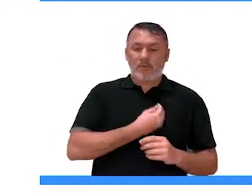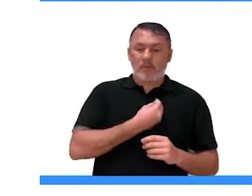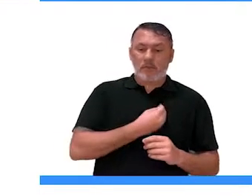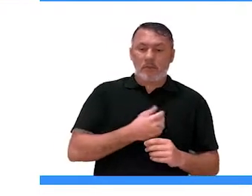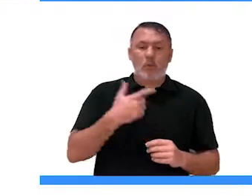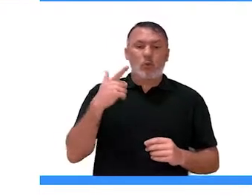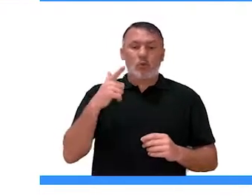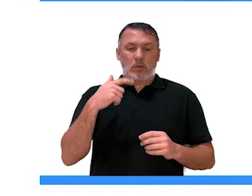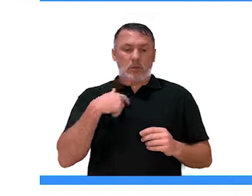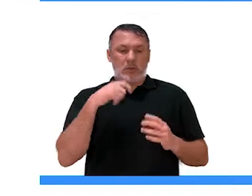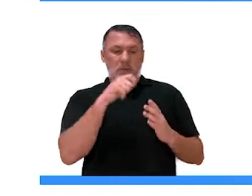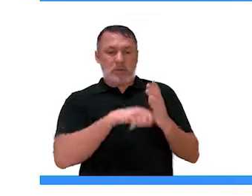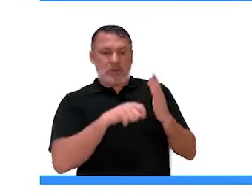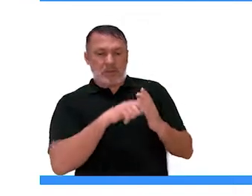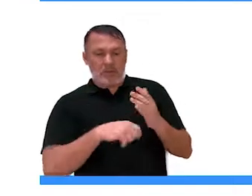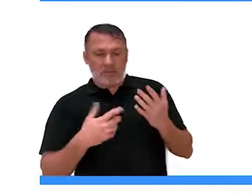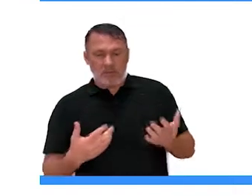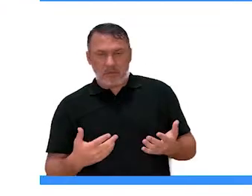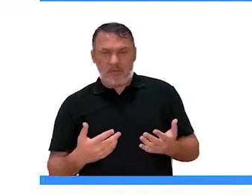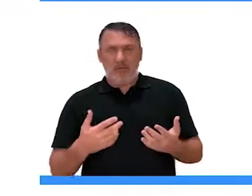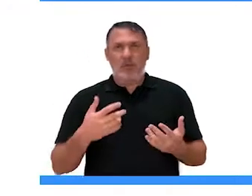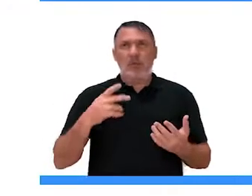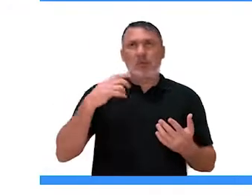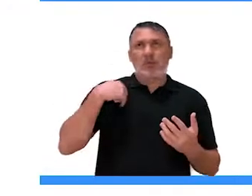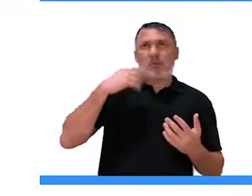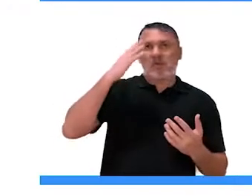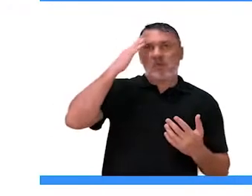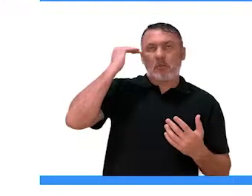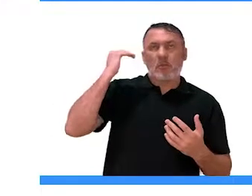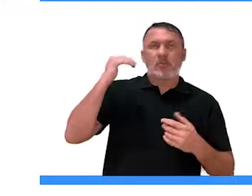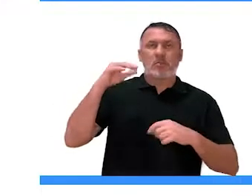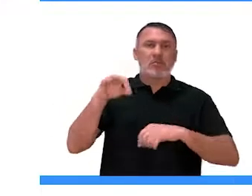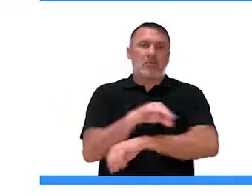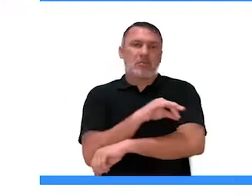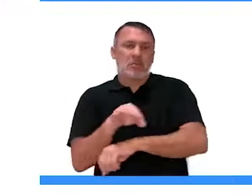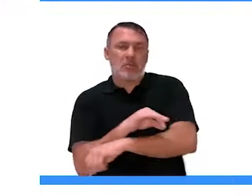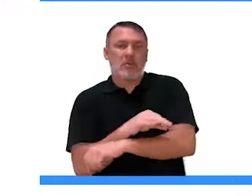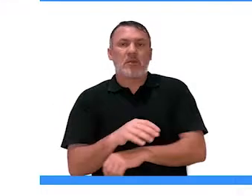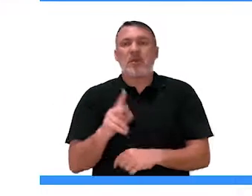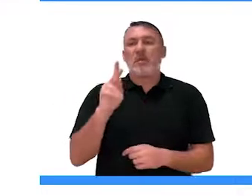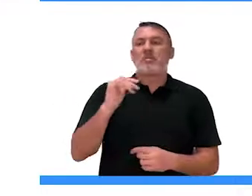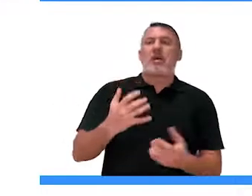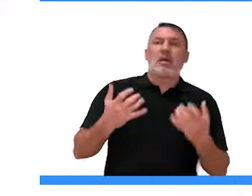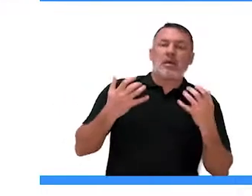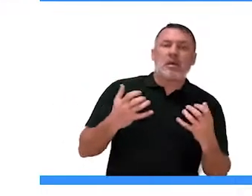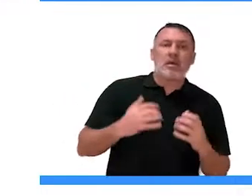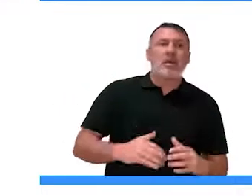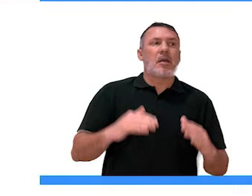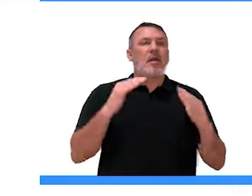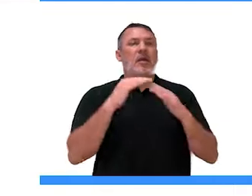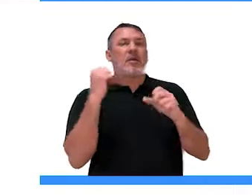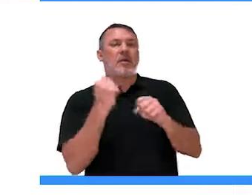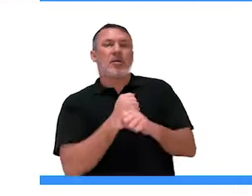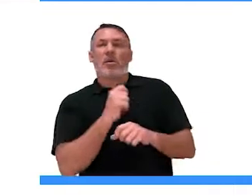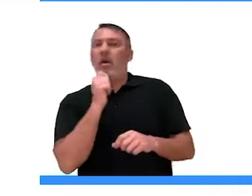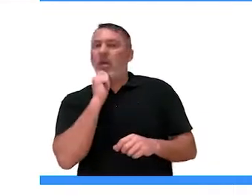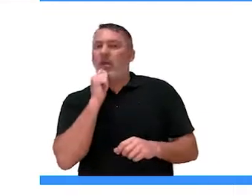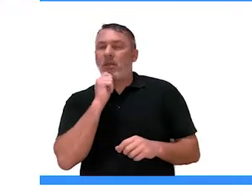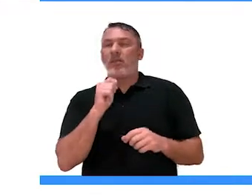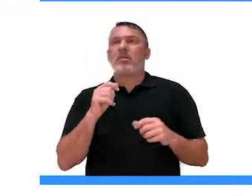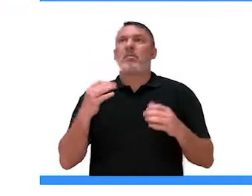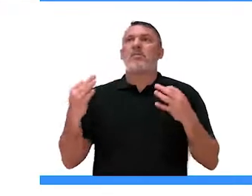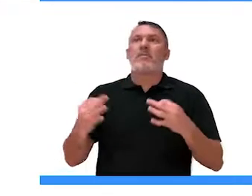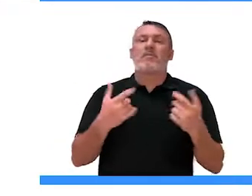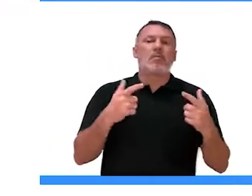vida. Não sou arquiteto, como meu pai desejava, não fiz nenhuma casa, mas reconstruí, e não de uma forma